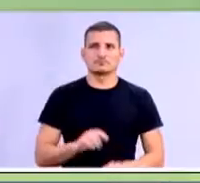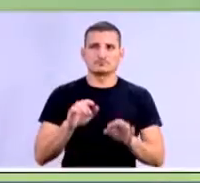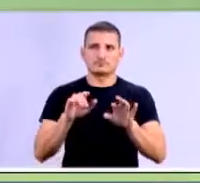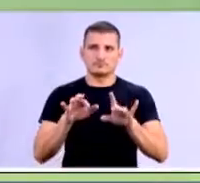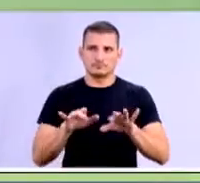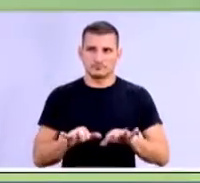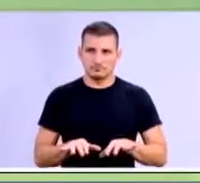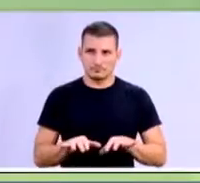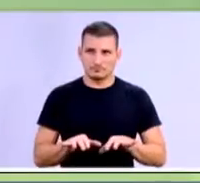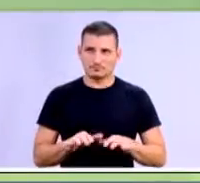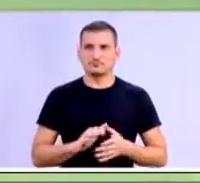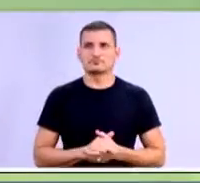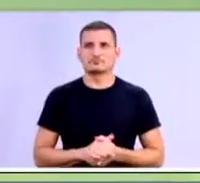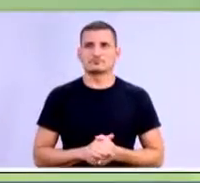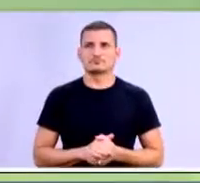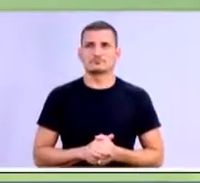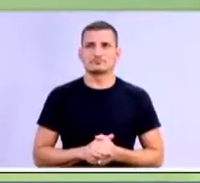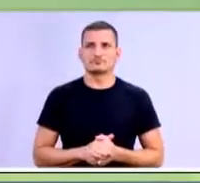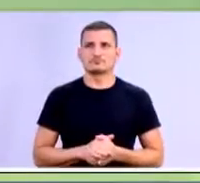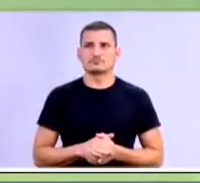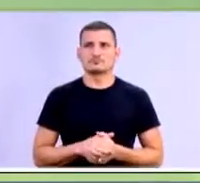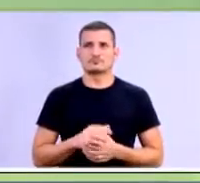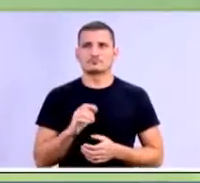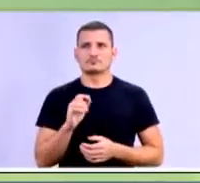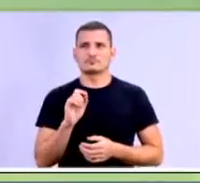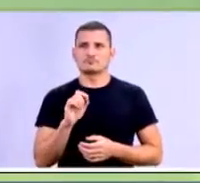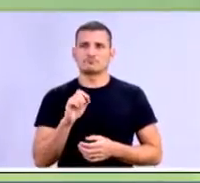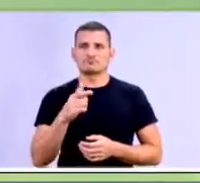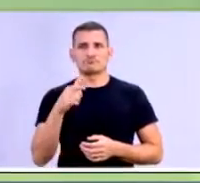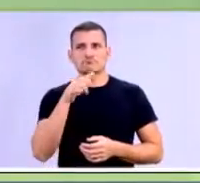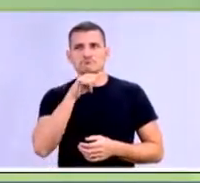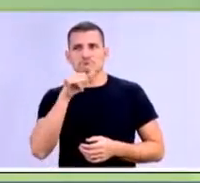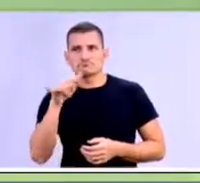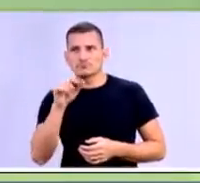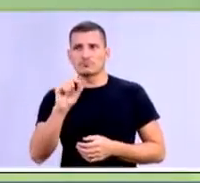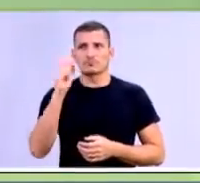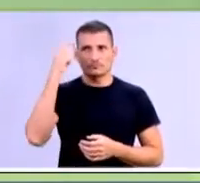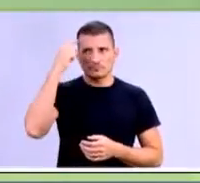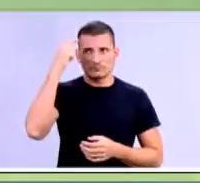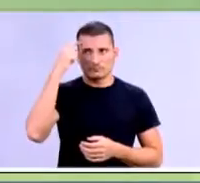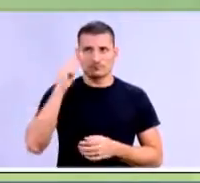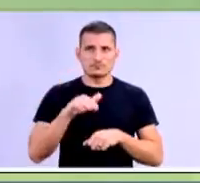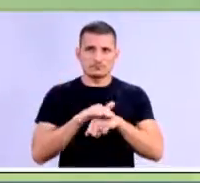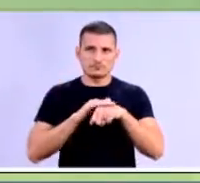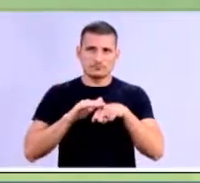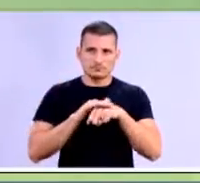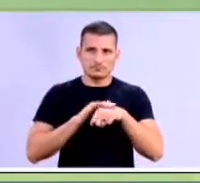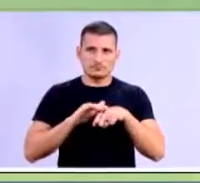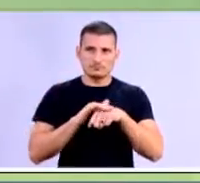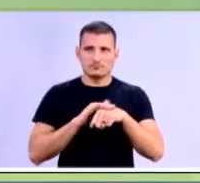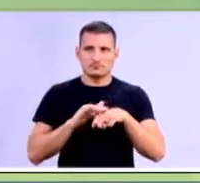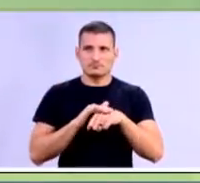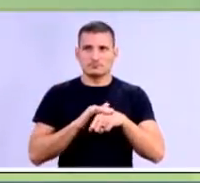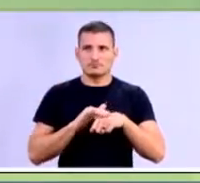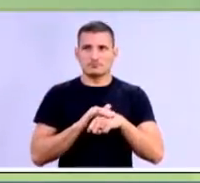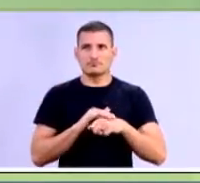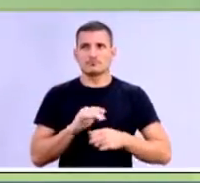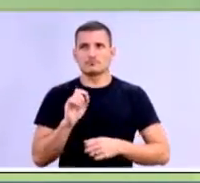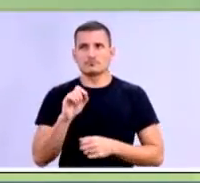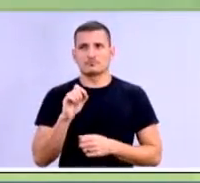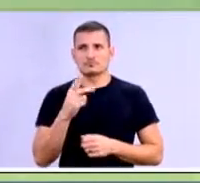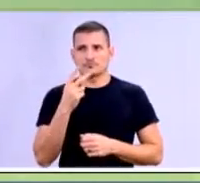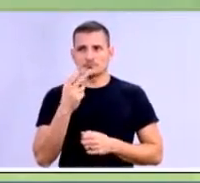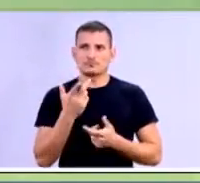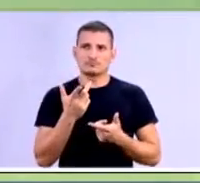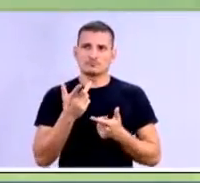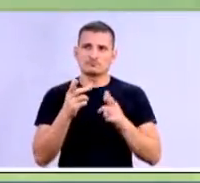Redigir, não é? Ou seja, é dizer a outrem o que se pensa. Ao conversar, está-se como que